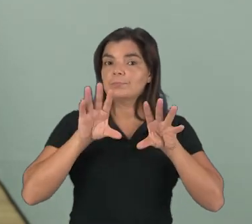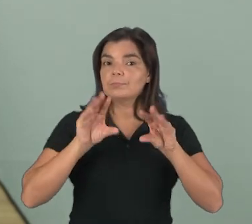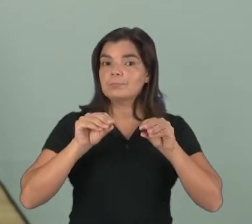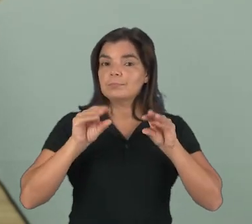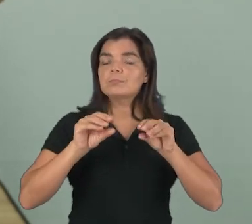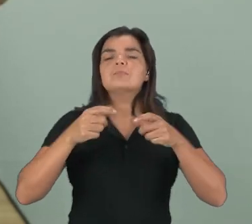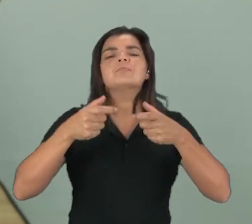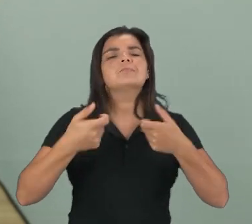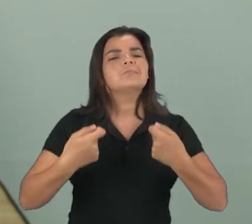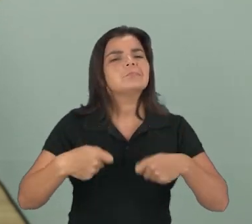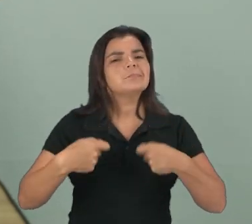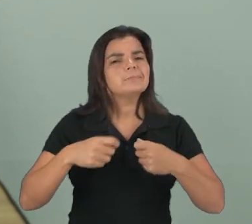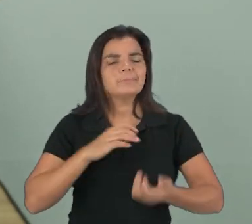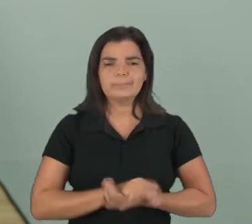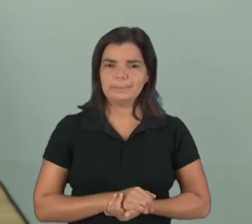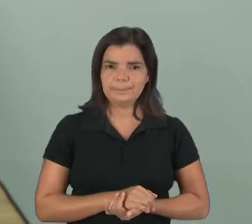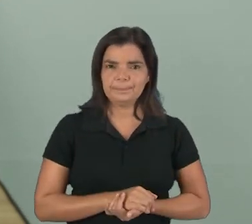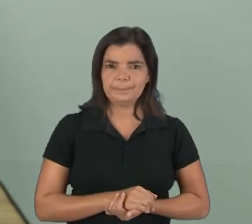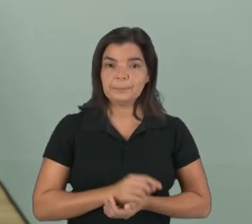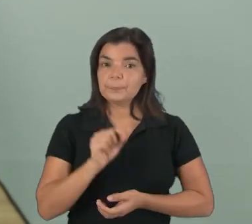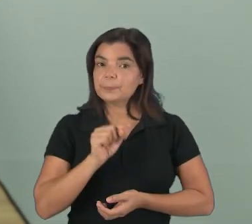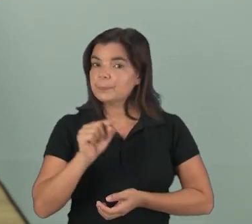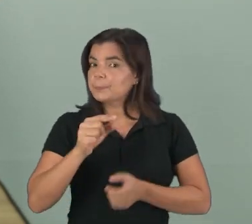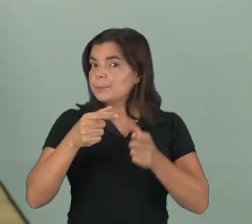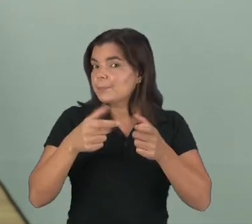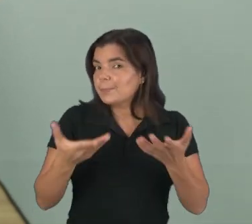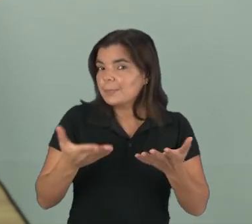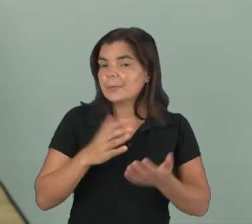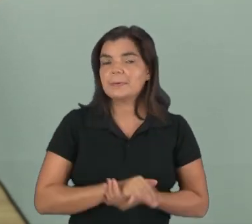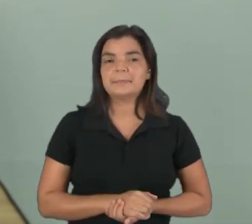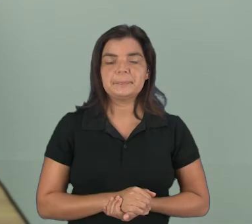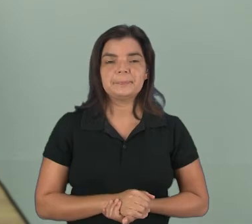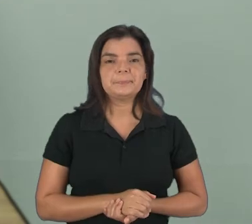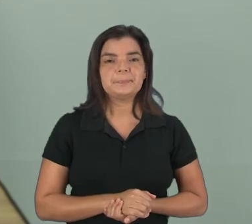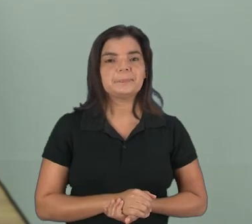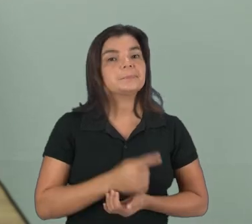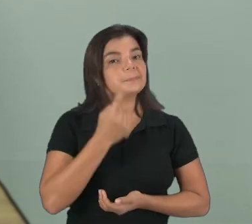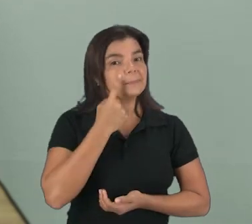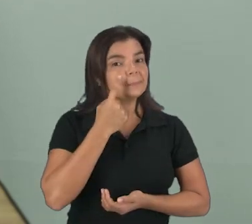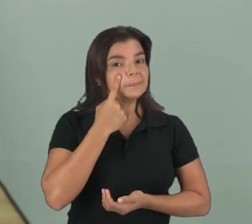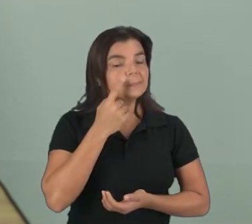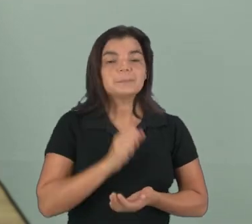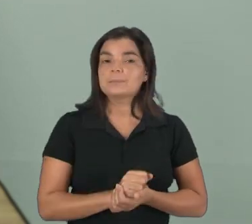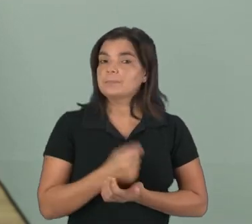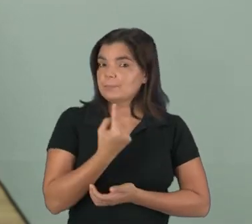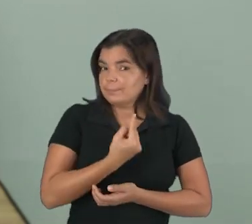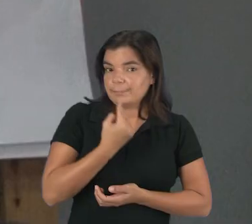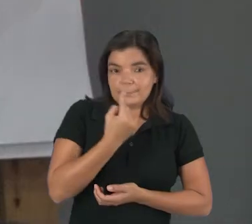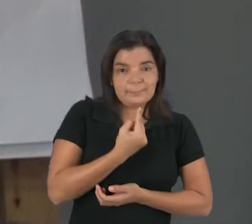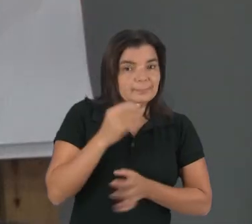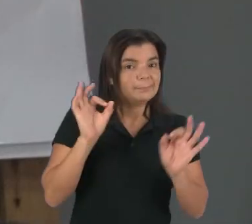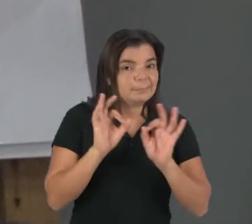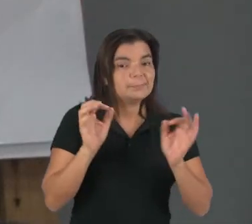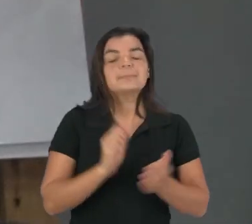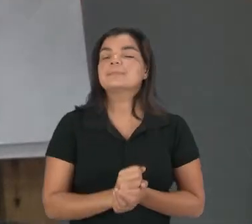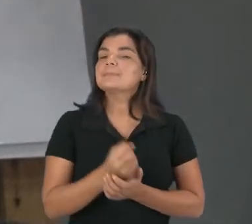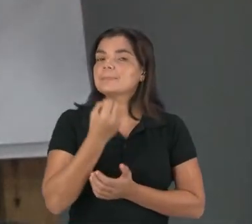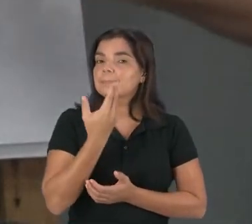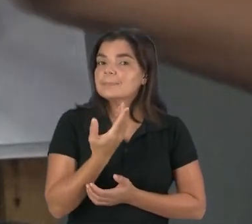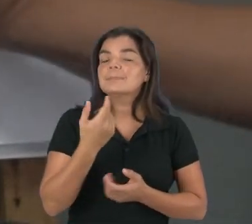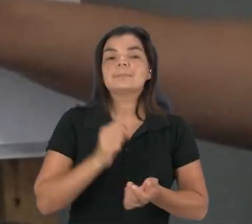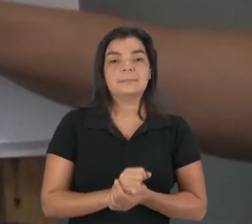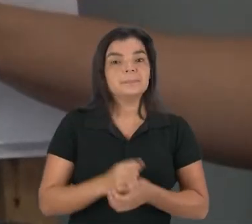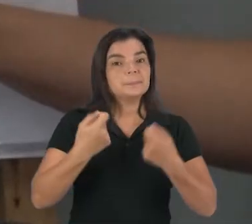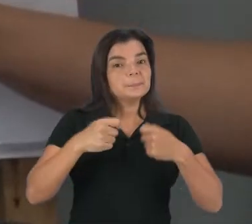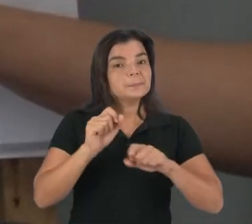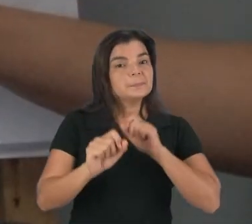nós precisamos colocar o acento agudo, crianças? Vamos lá, turminha, não me deixem só. Muito bem, nós